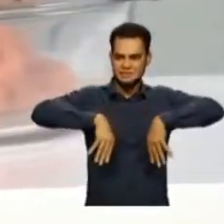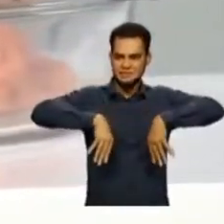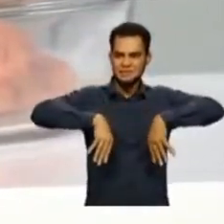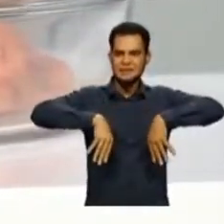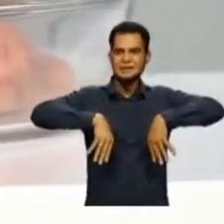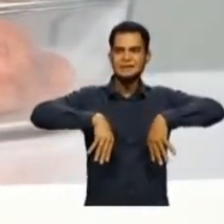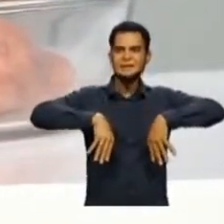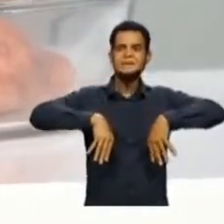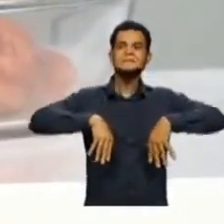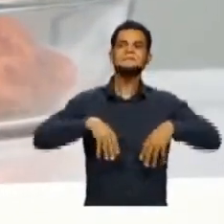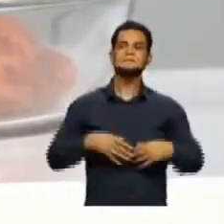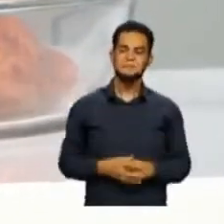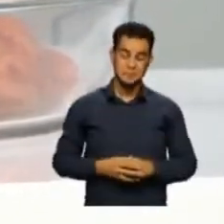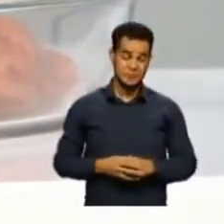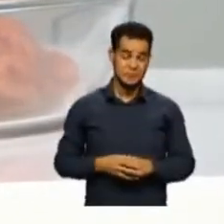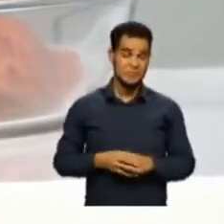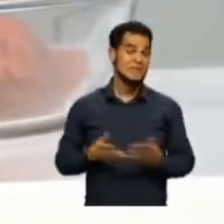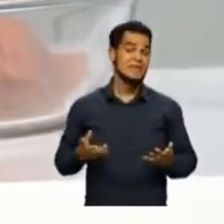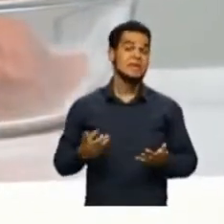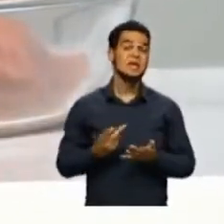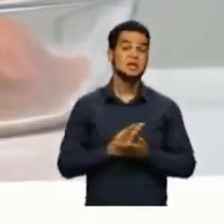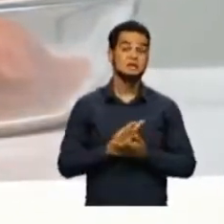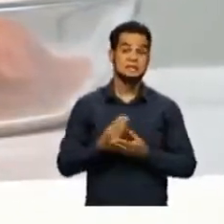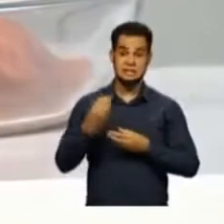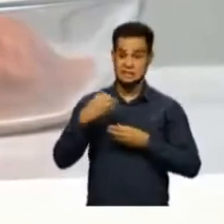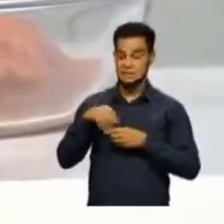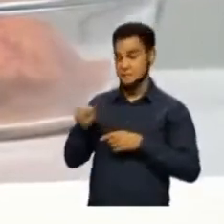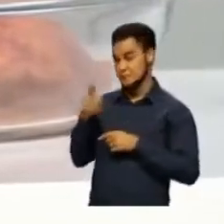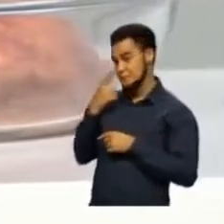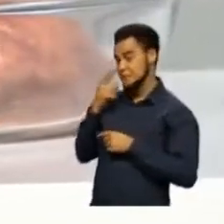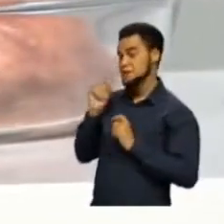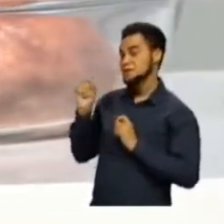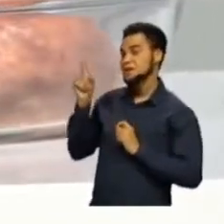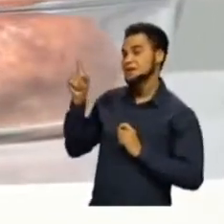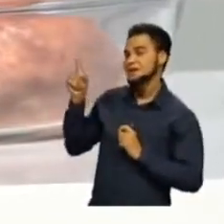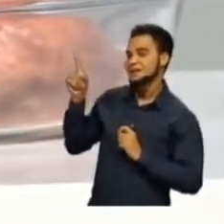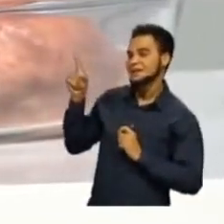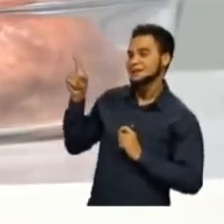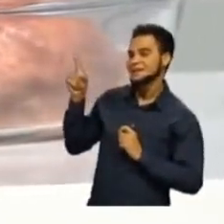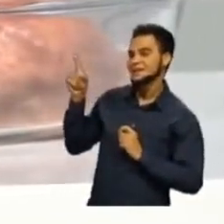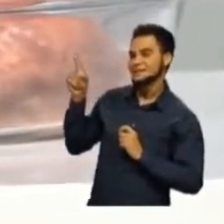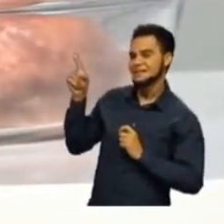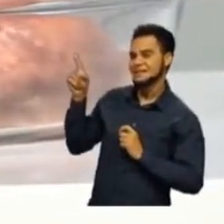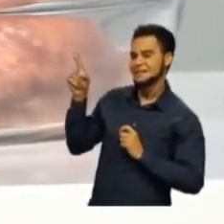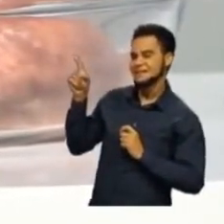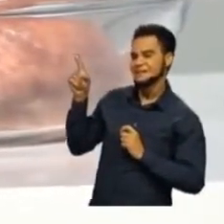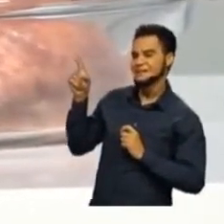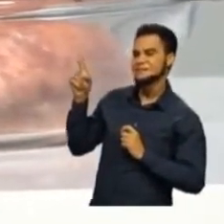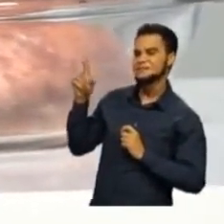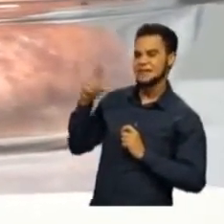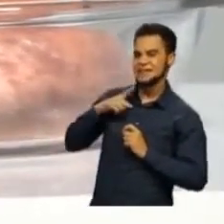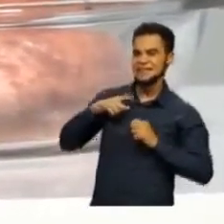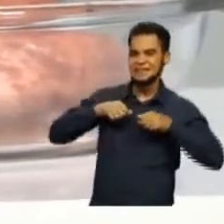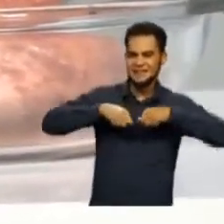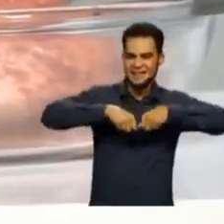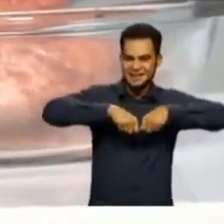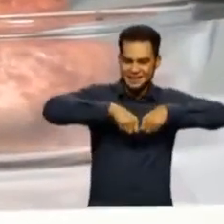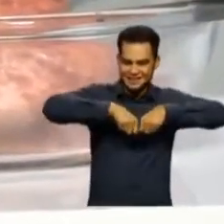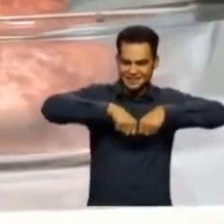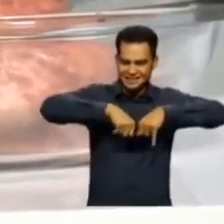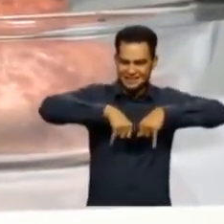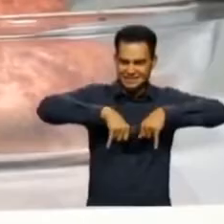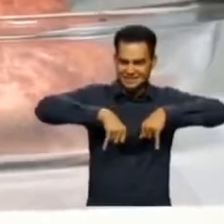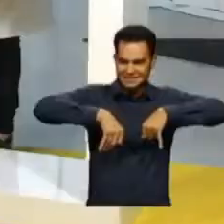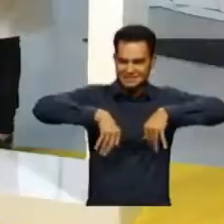brônquios. E você vai observar ainda que daqui você vai ver os bronquíolos. Você está vendo as ramificações dos